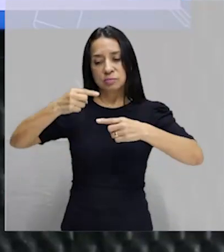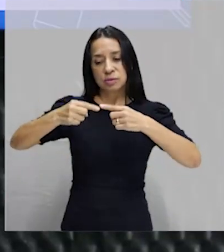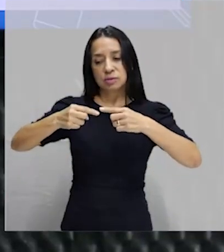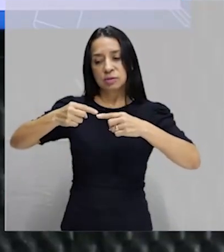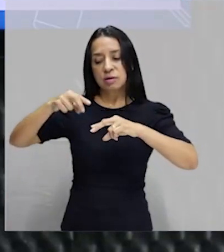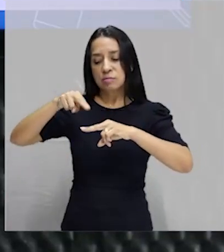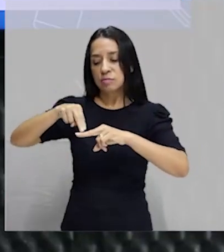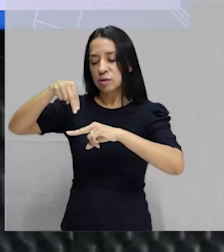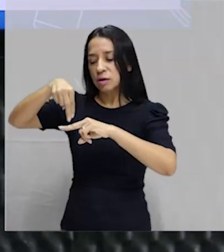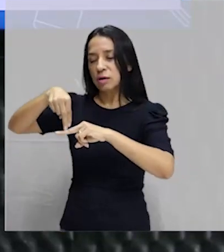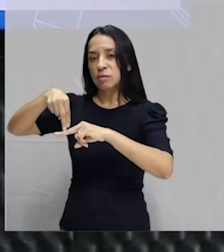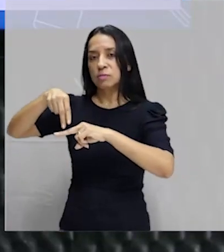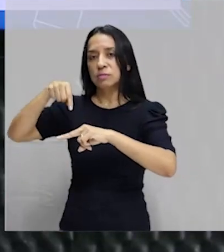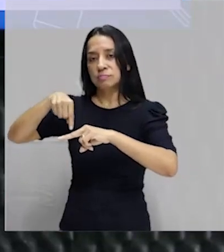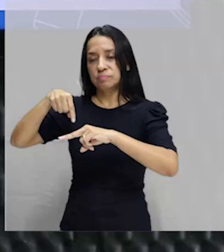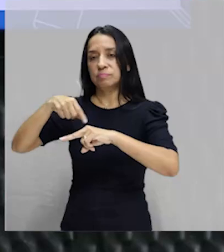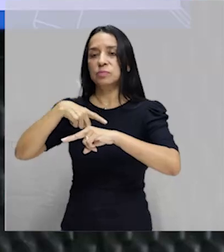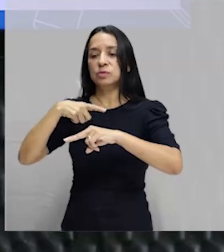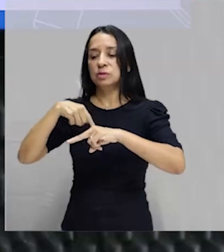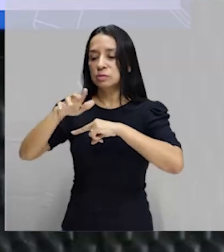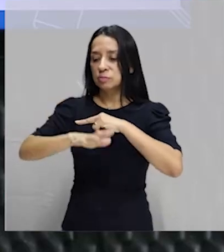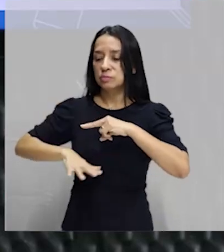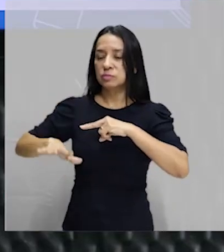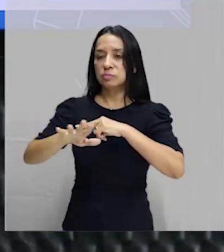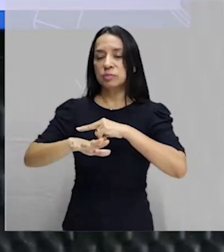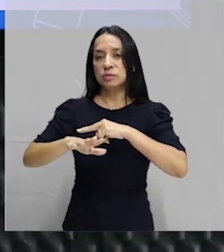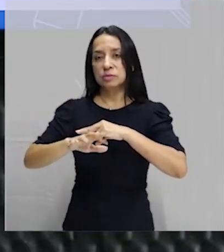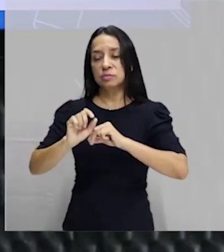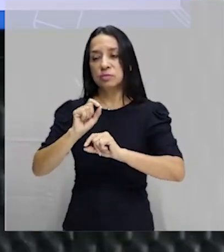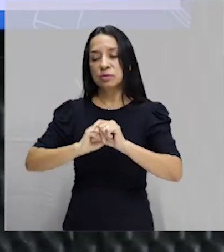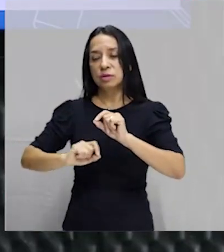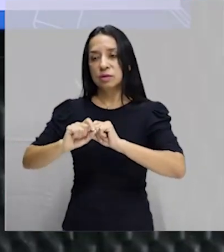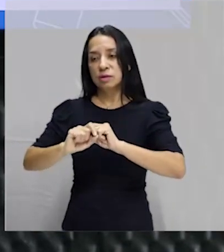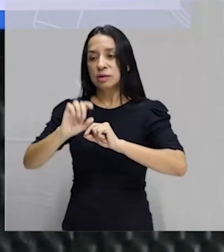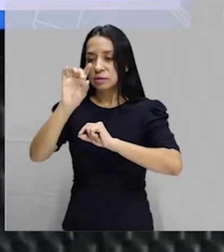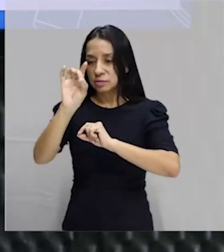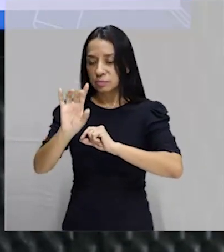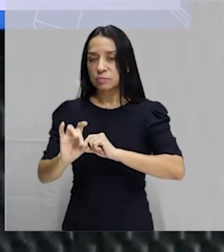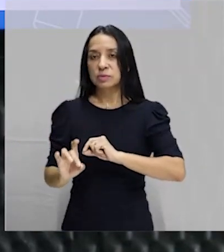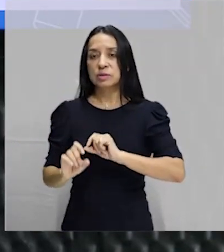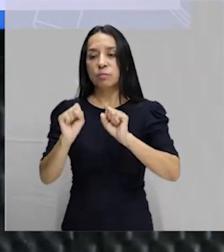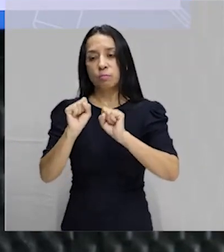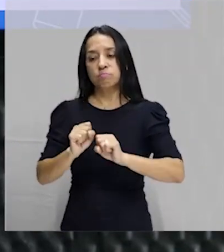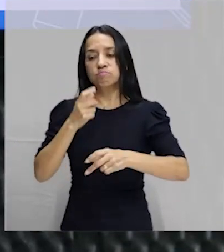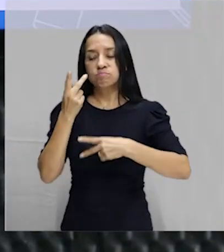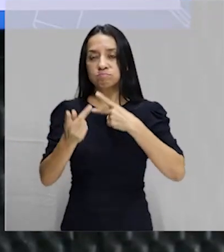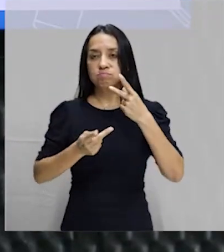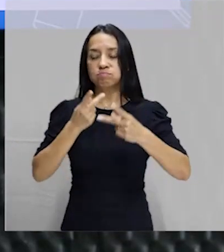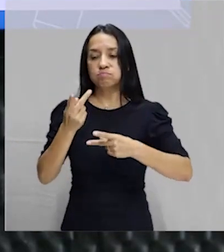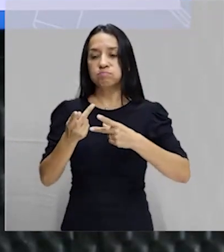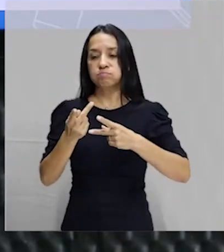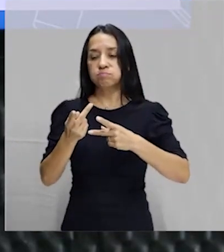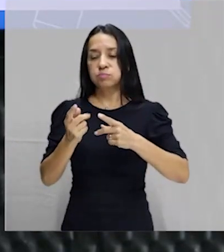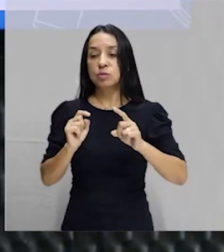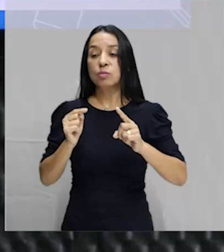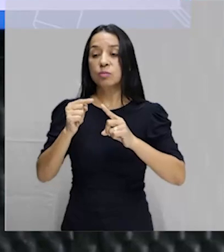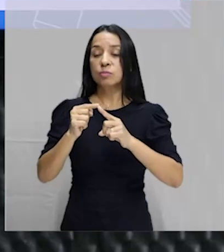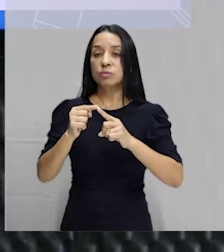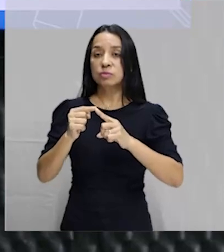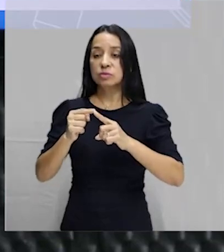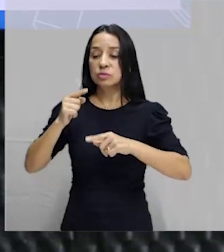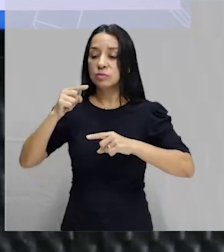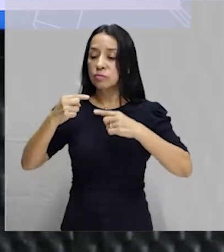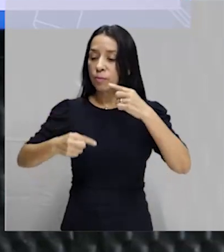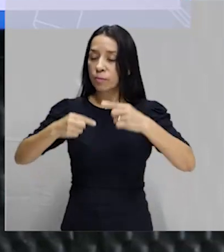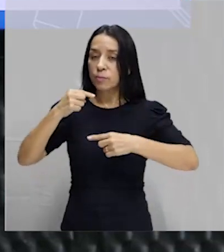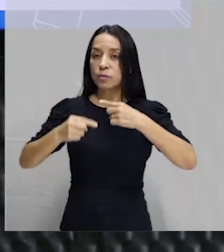ateniense, que tem um espaço, especialmente, para que ele possa exercer a sua função política de cidadão